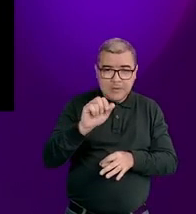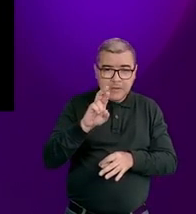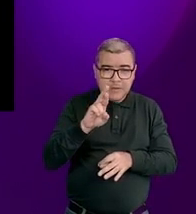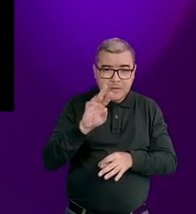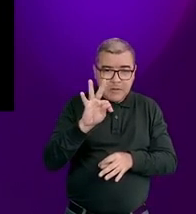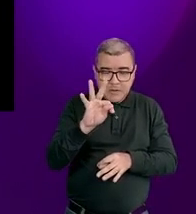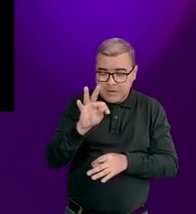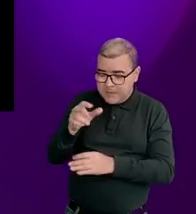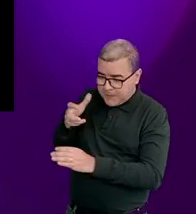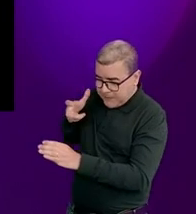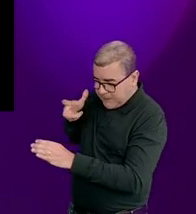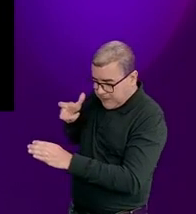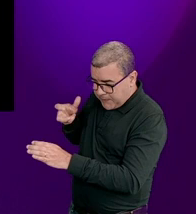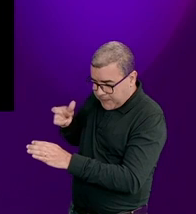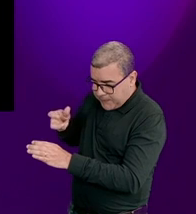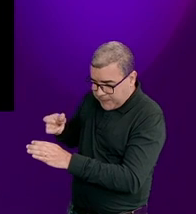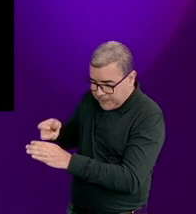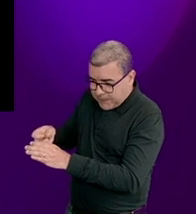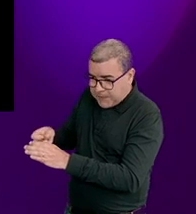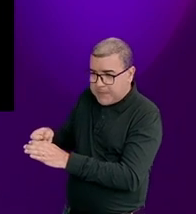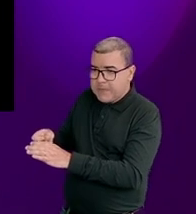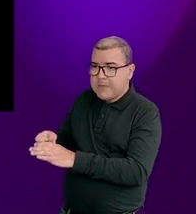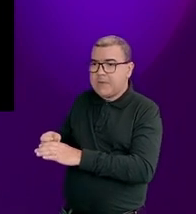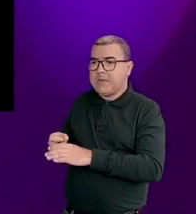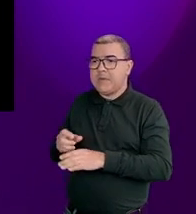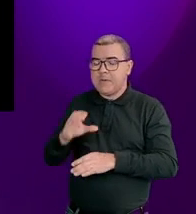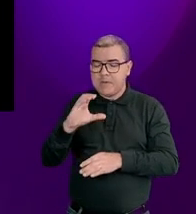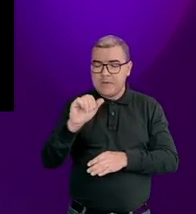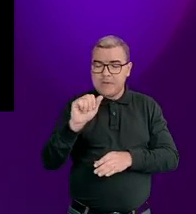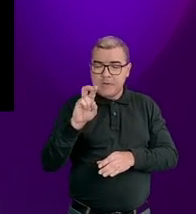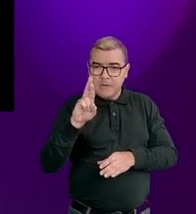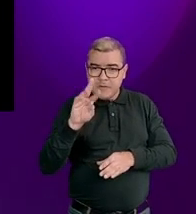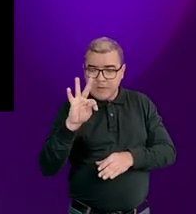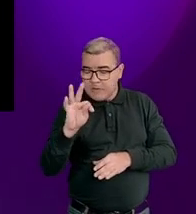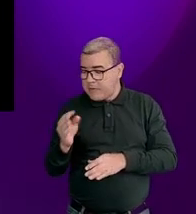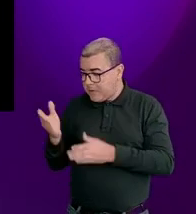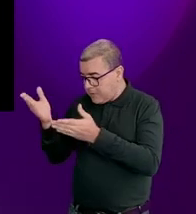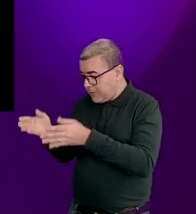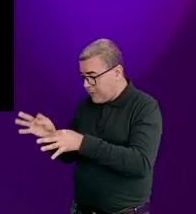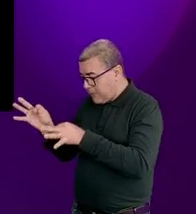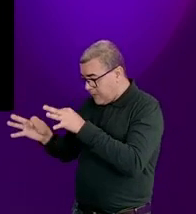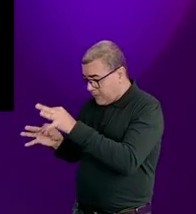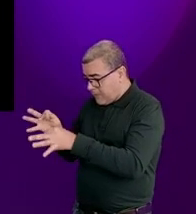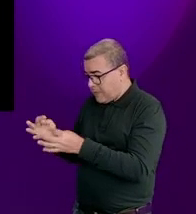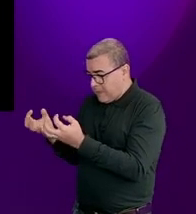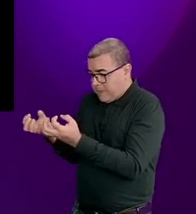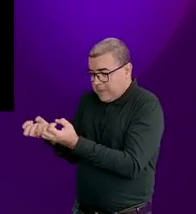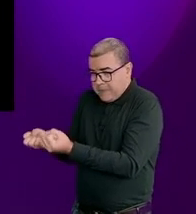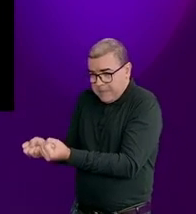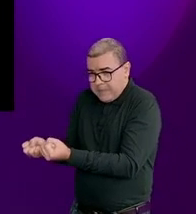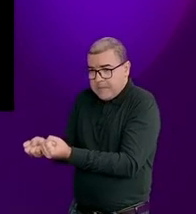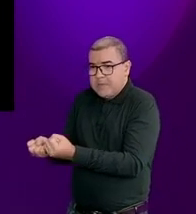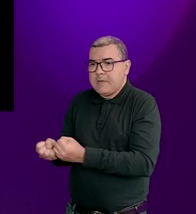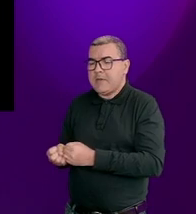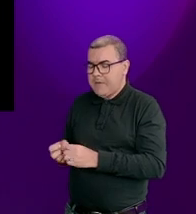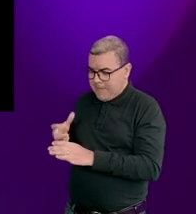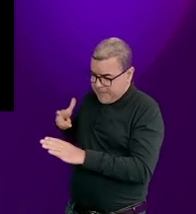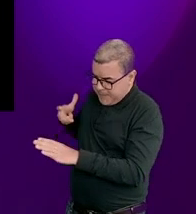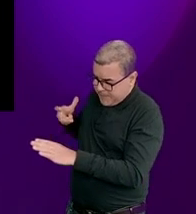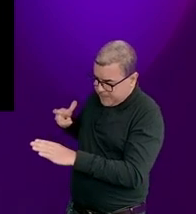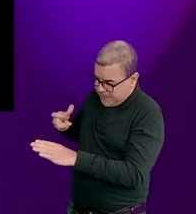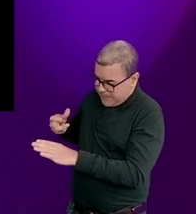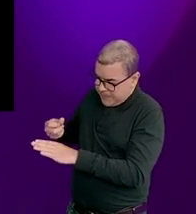uma linfodepressão para que as células CAR-T sejam aceitas, né, como essa linfodepressão, e essas células são infundidas, e